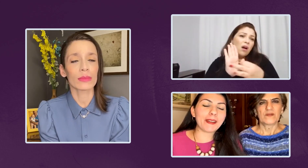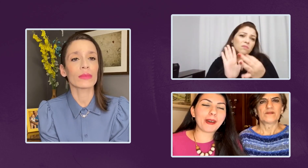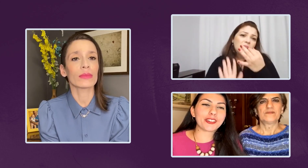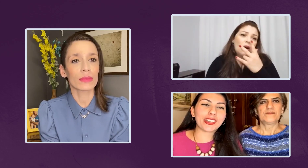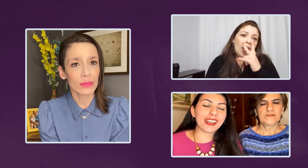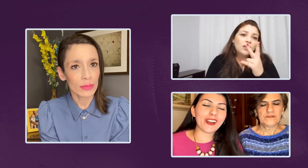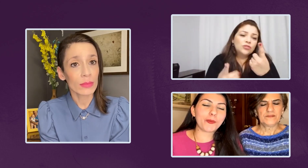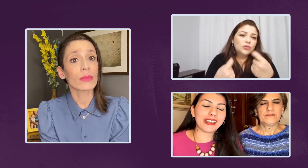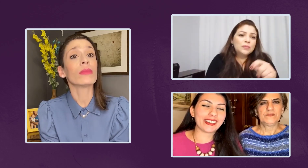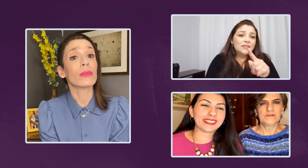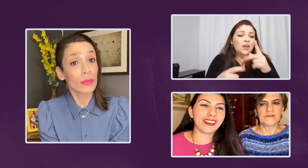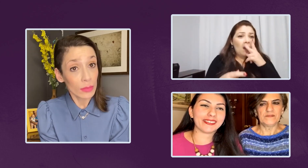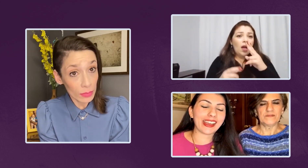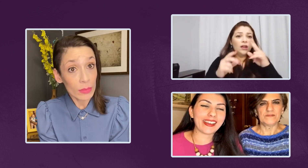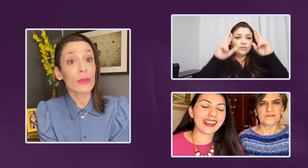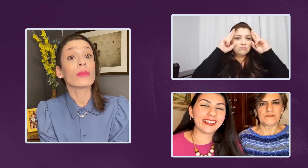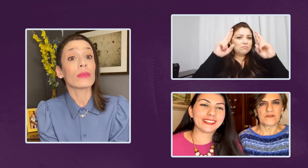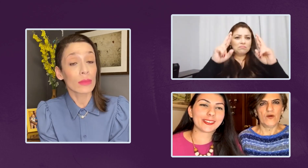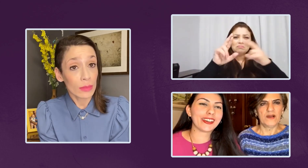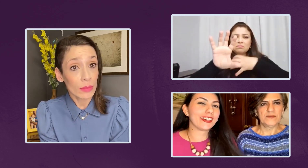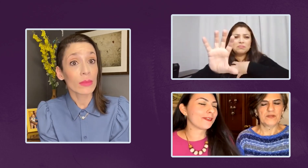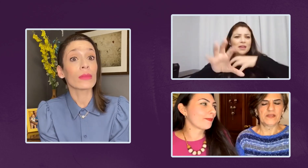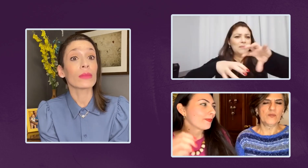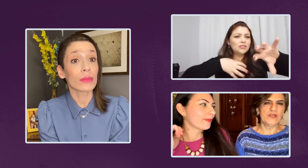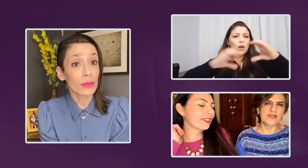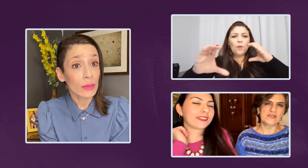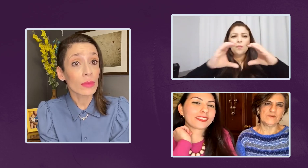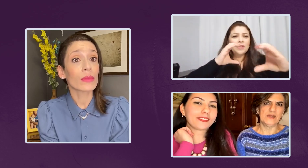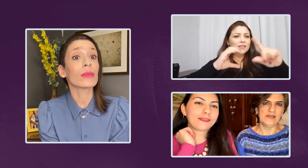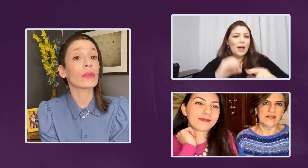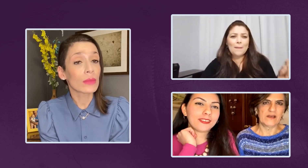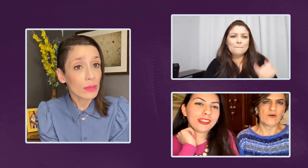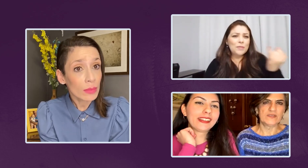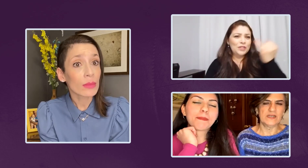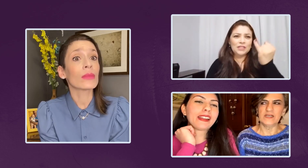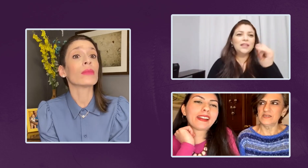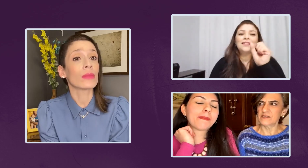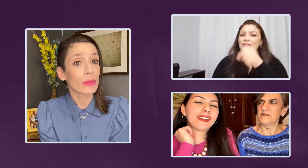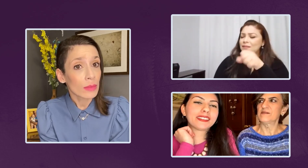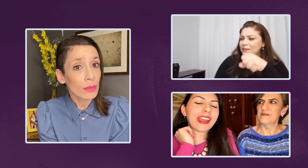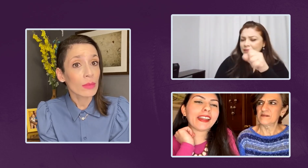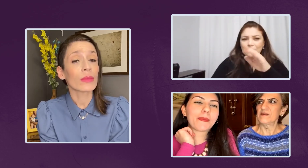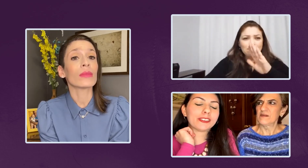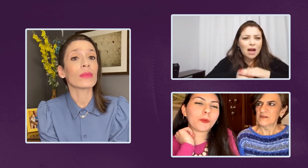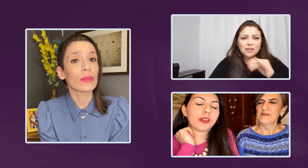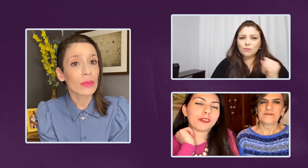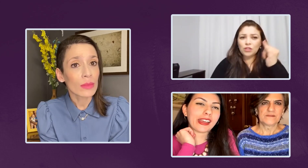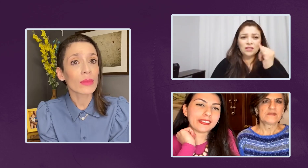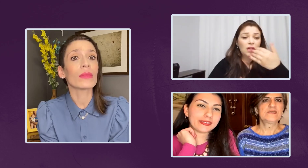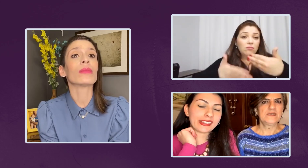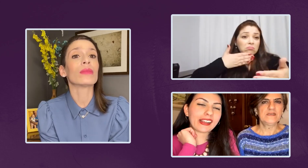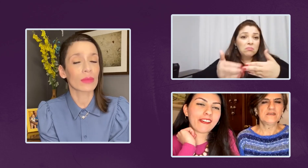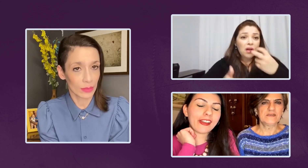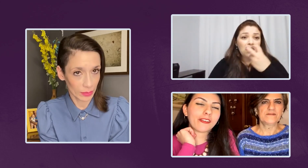respeito, a empatia e a comunicação, né? E é isso. É o mais importante a comunicação, né? Com Independentemente se é Libras ou